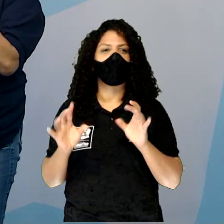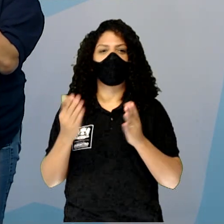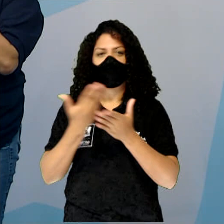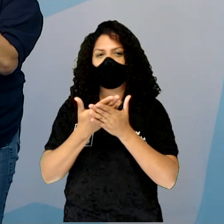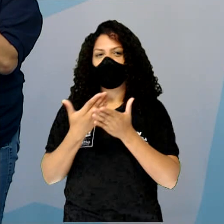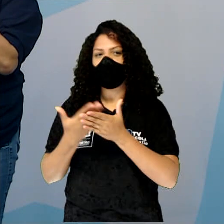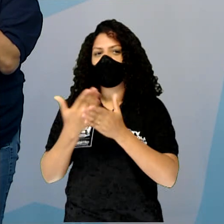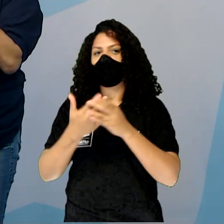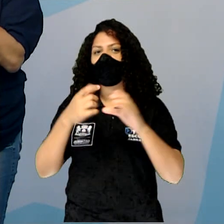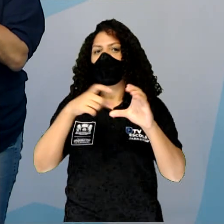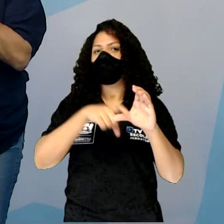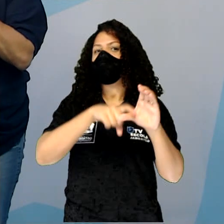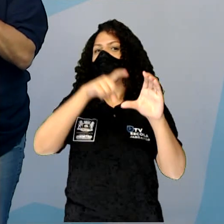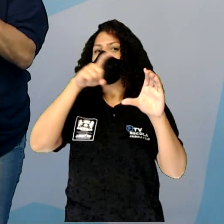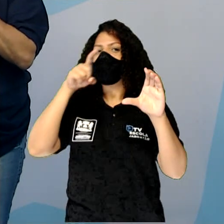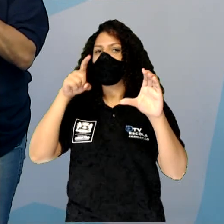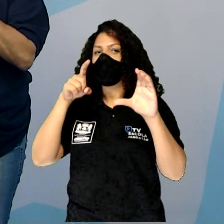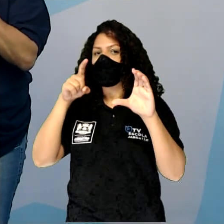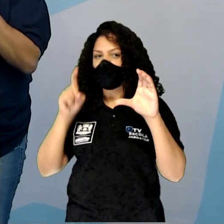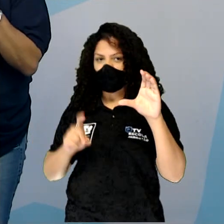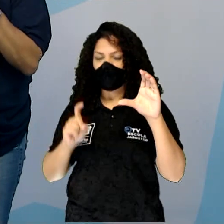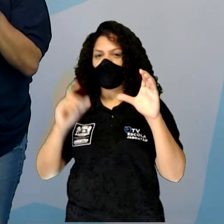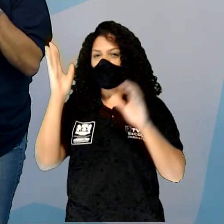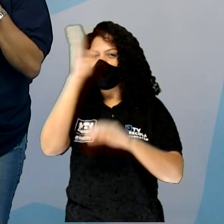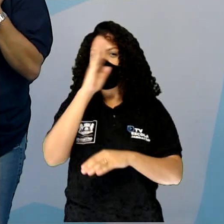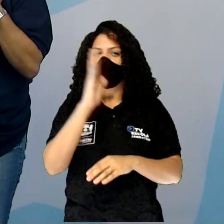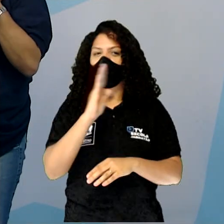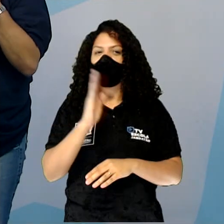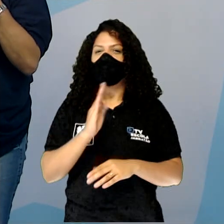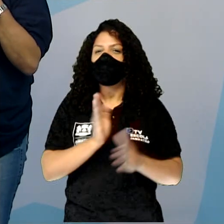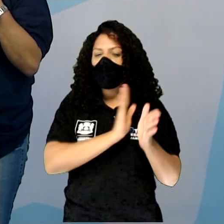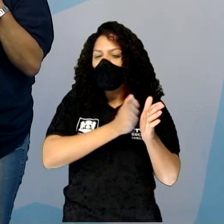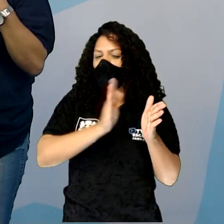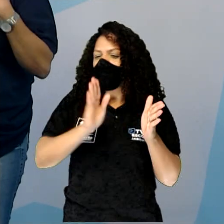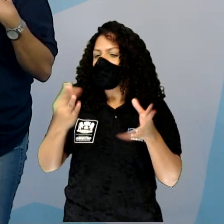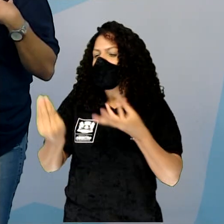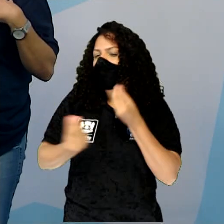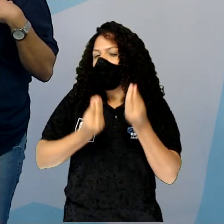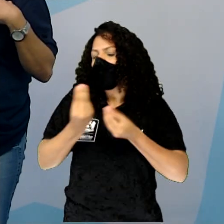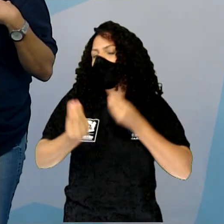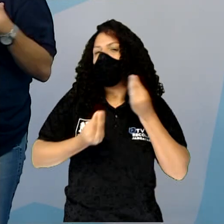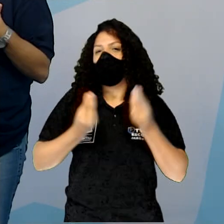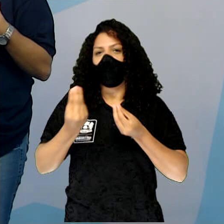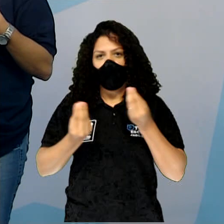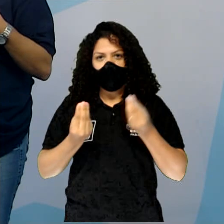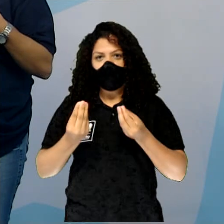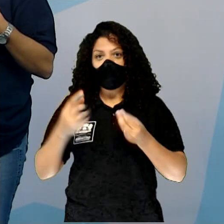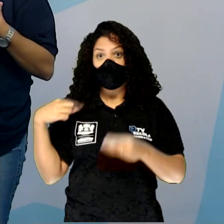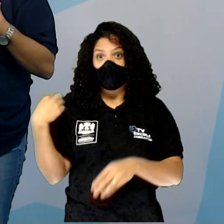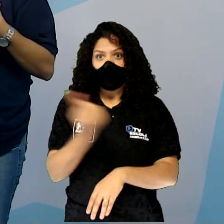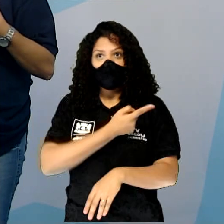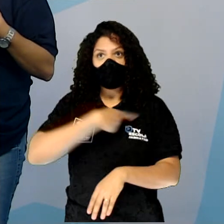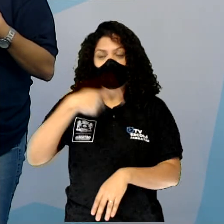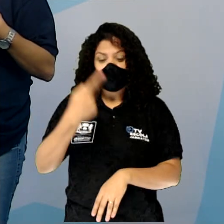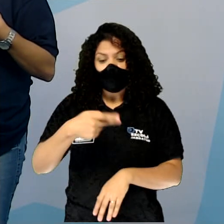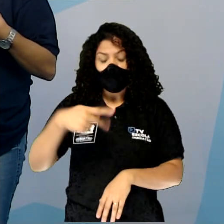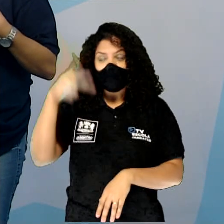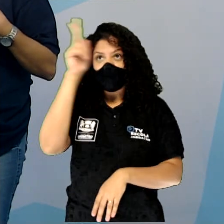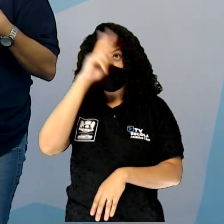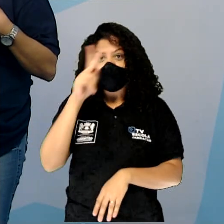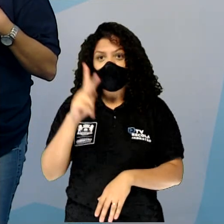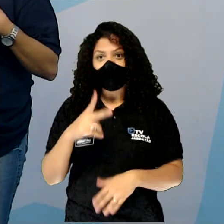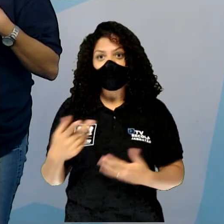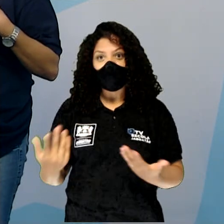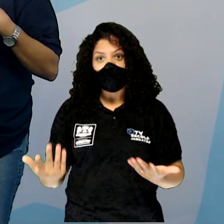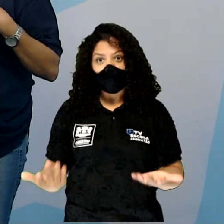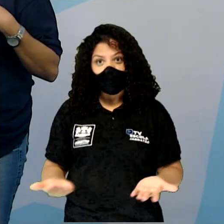do Brasil, finalmente, né? Processo da nossa independência, do nosso país. Já pensou que maravilha,